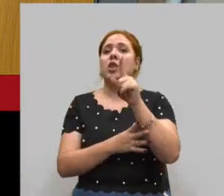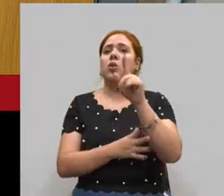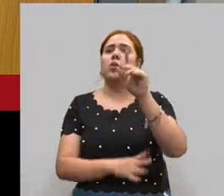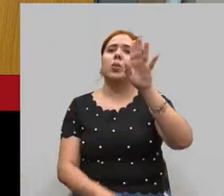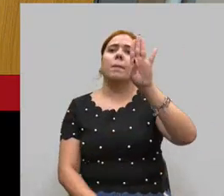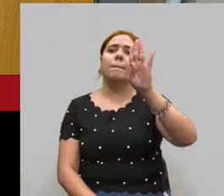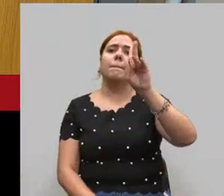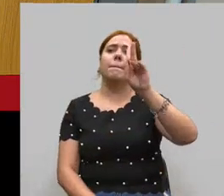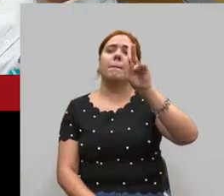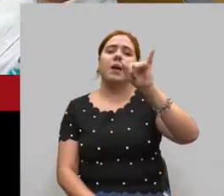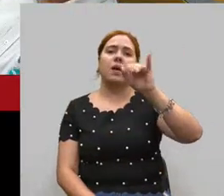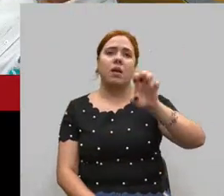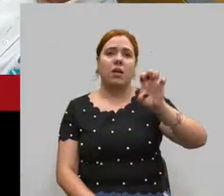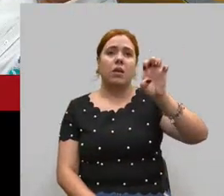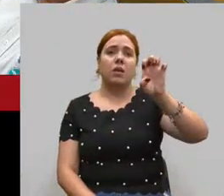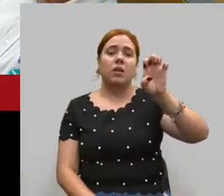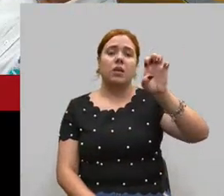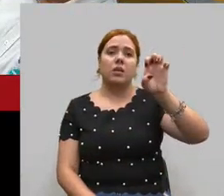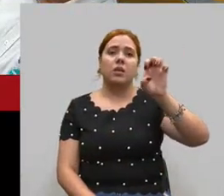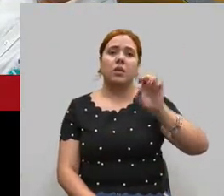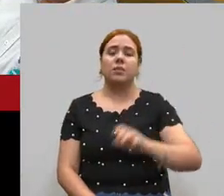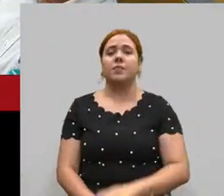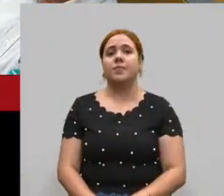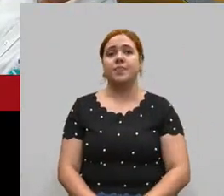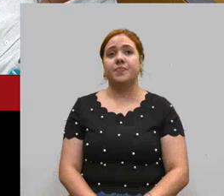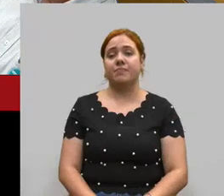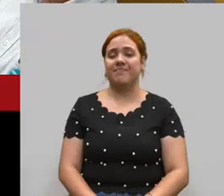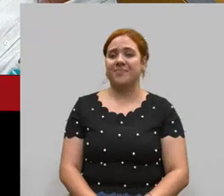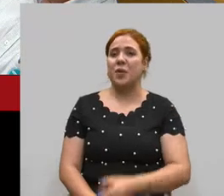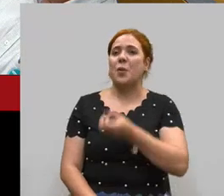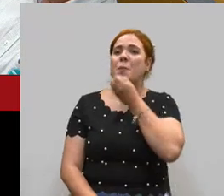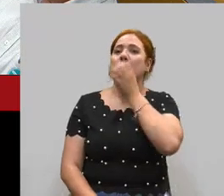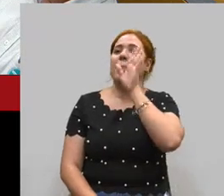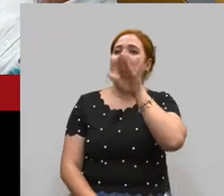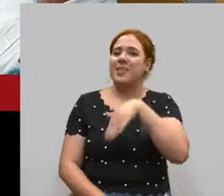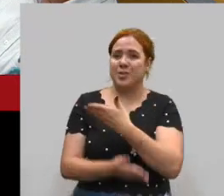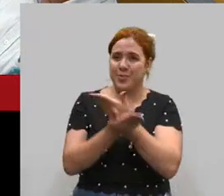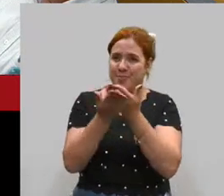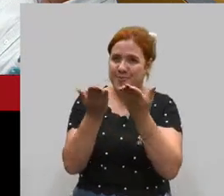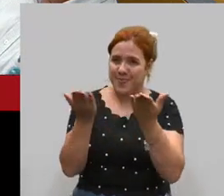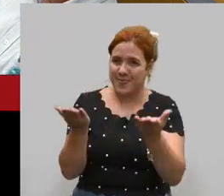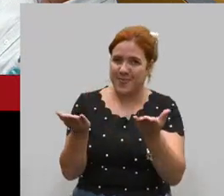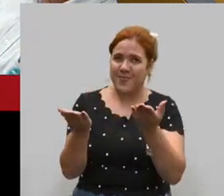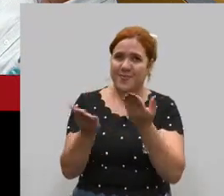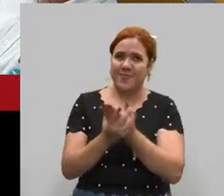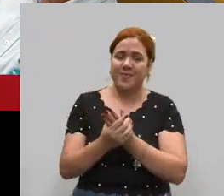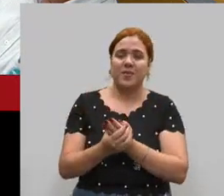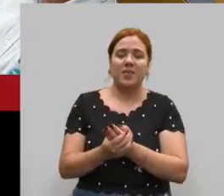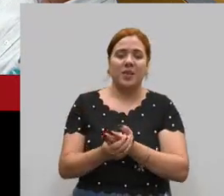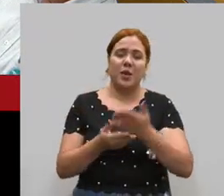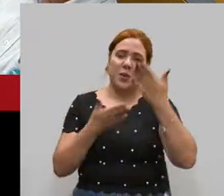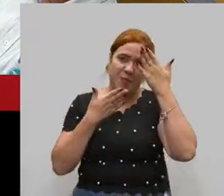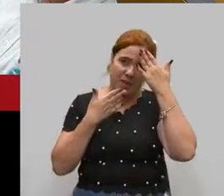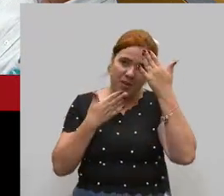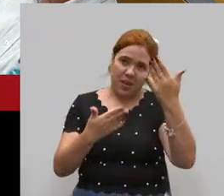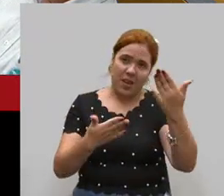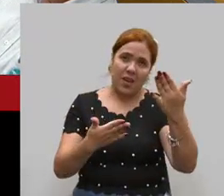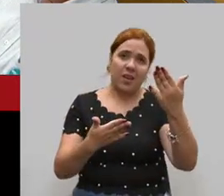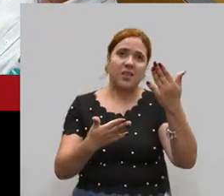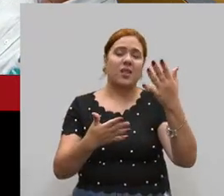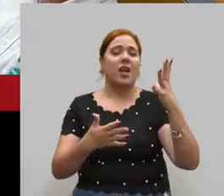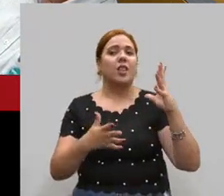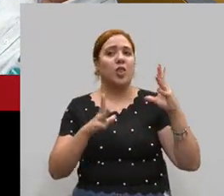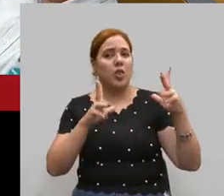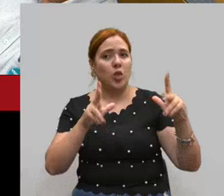Boa tarde a todos primeiramente muito obrigado e a sodara Muito obrigado Naiara pela oportunidade de estar